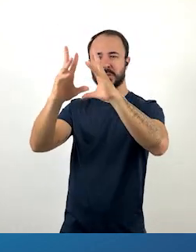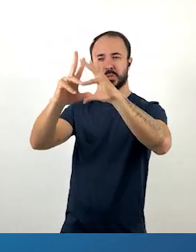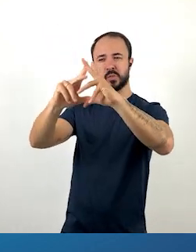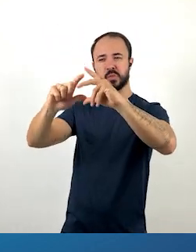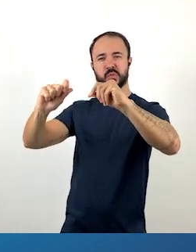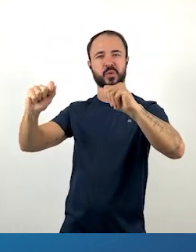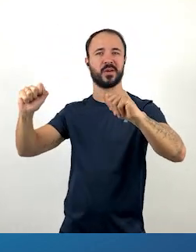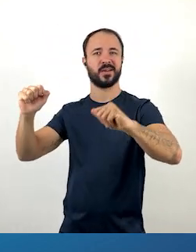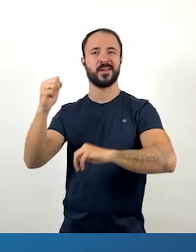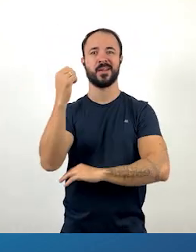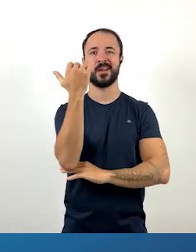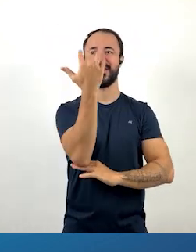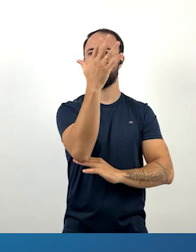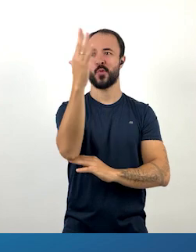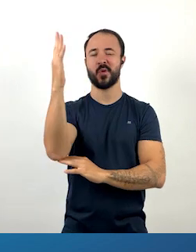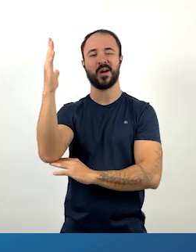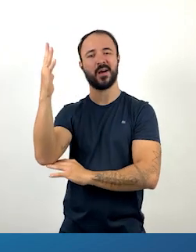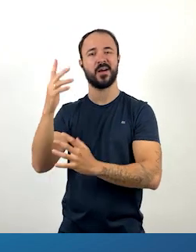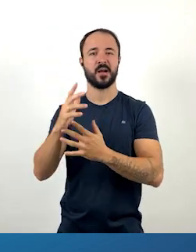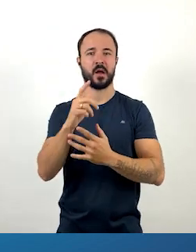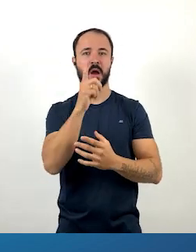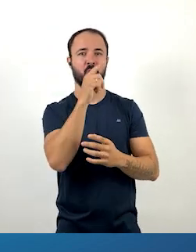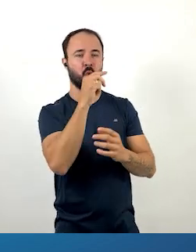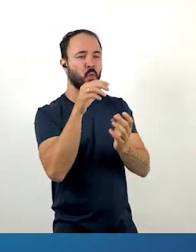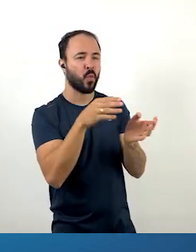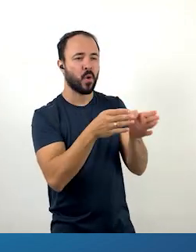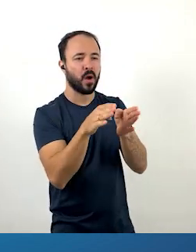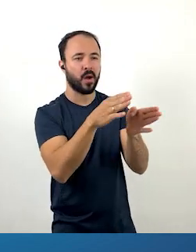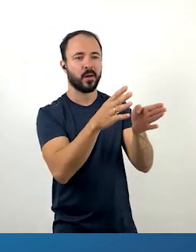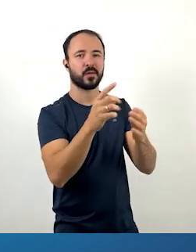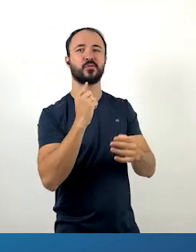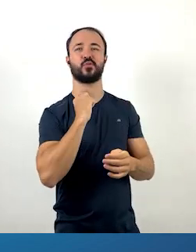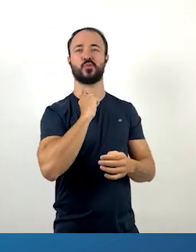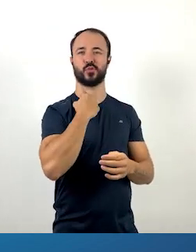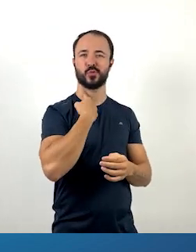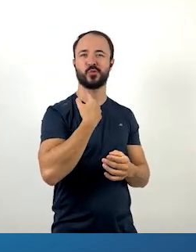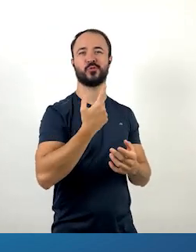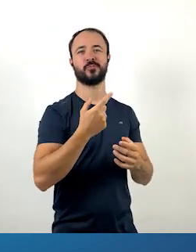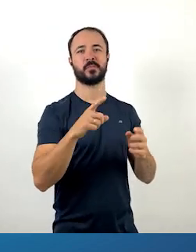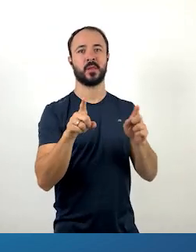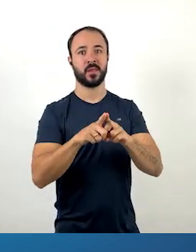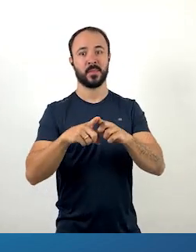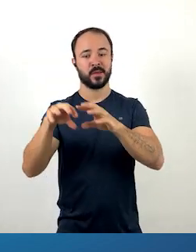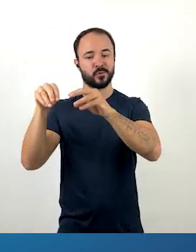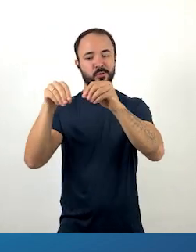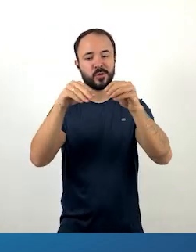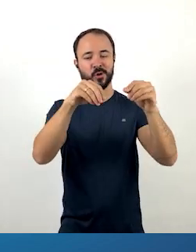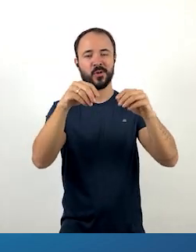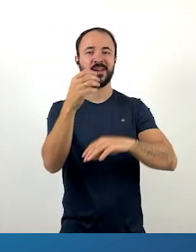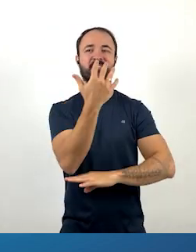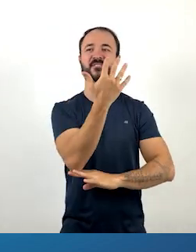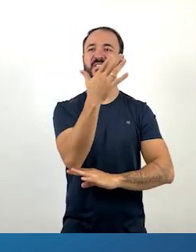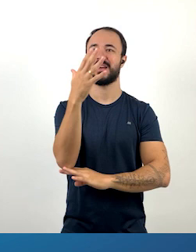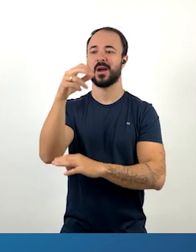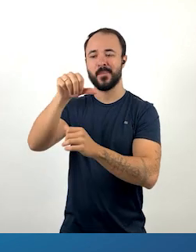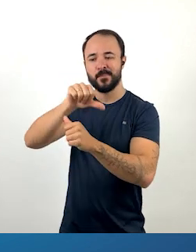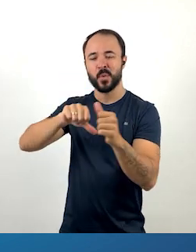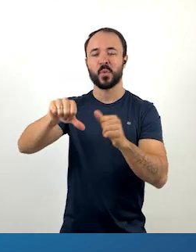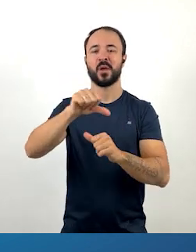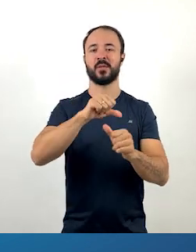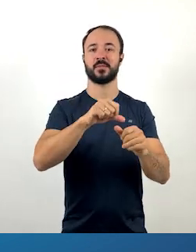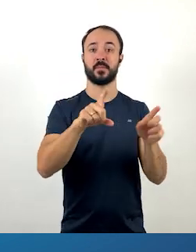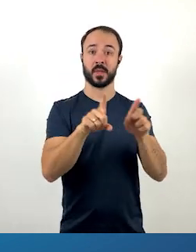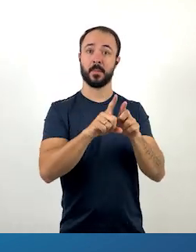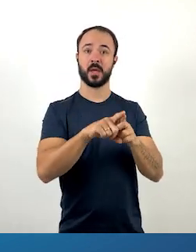extremamente prejudicial ao ambiente. Contaminações de lagos, contaminações de rios, altera a acidez do solo, alterando a vegetação,